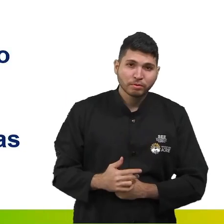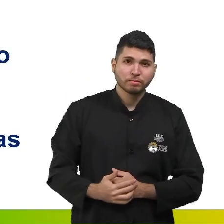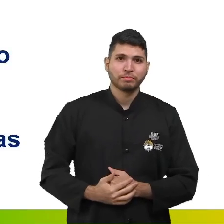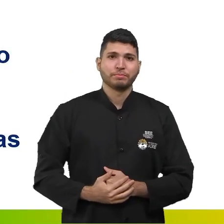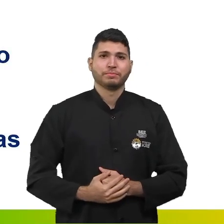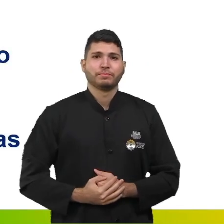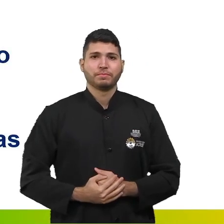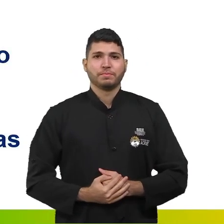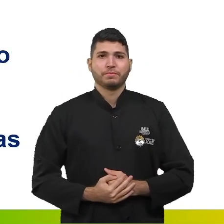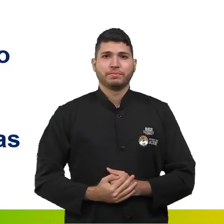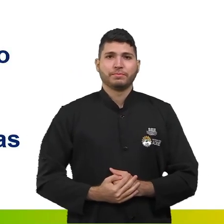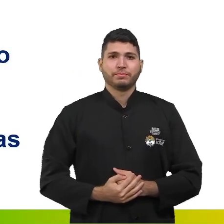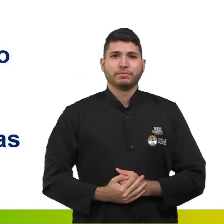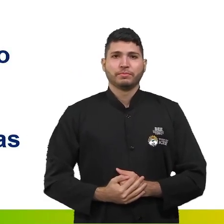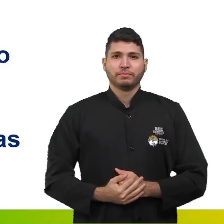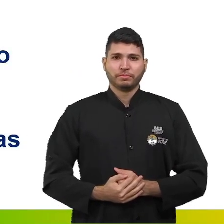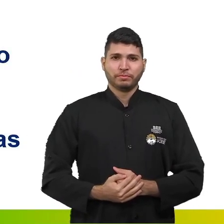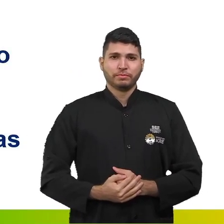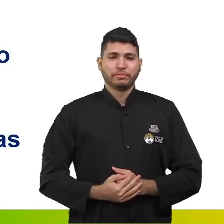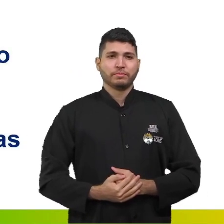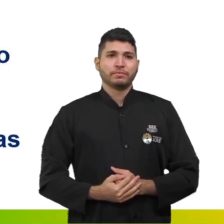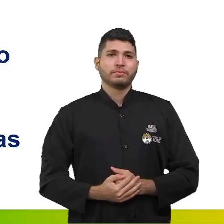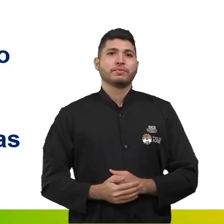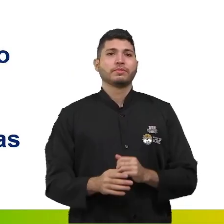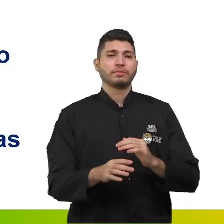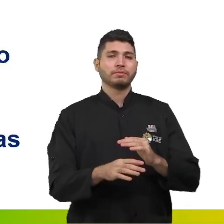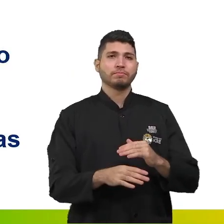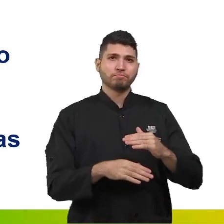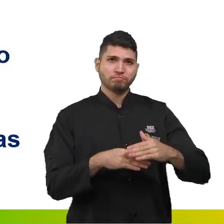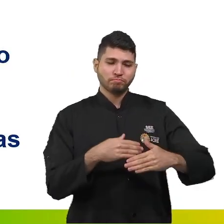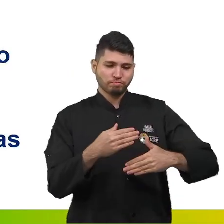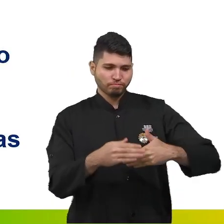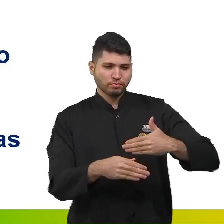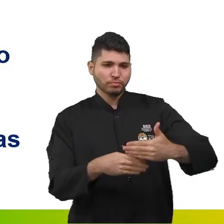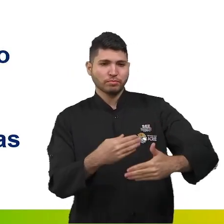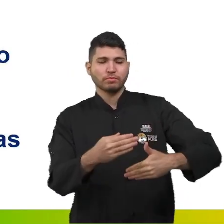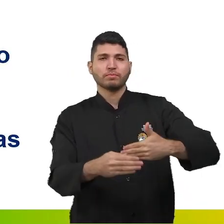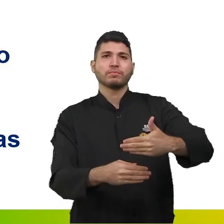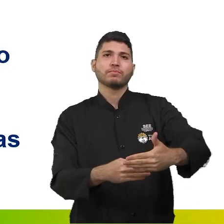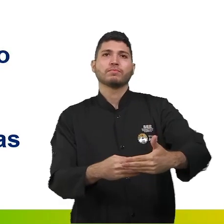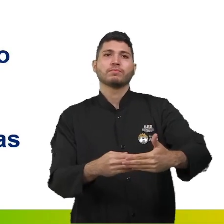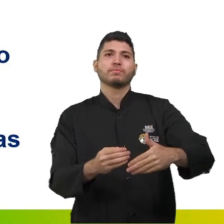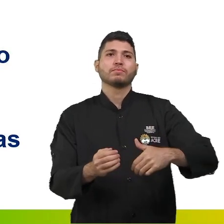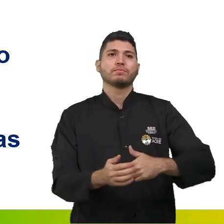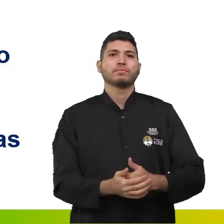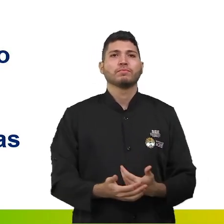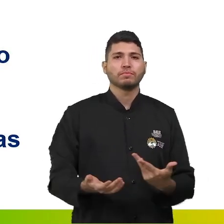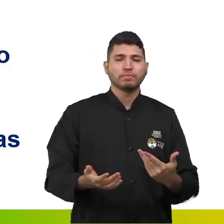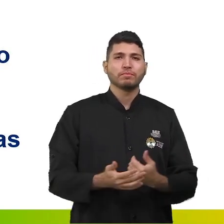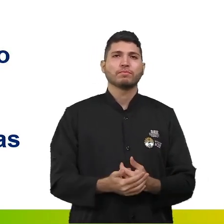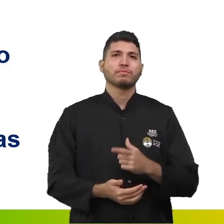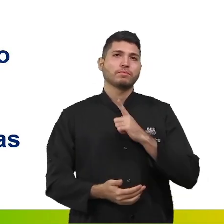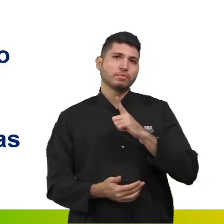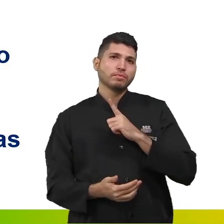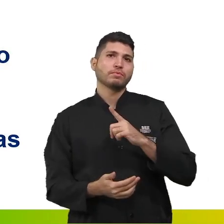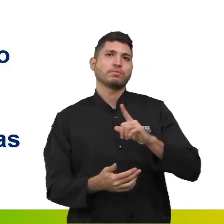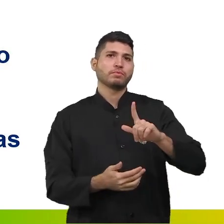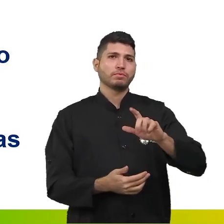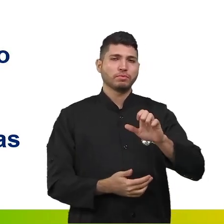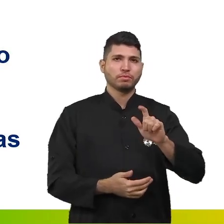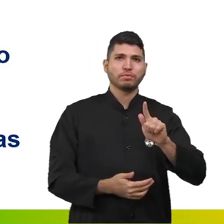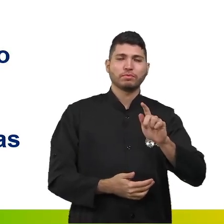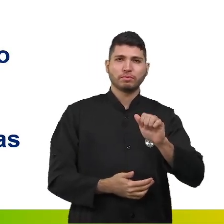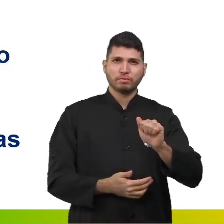E todo esse processo pelo qual passou o Brasil trouxe um legado, tem um legado para a sociedade atual.